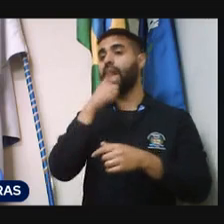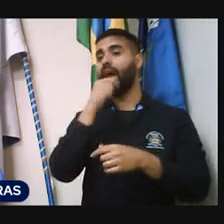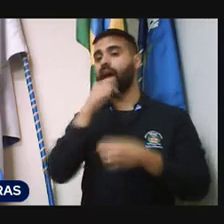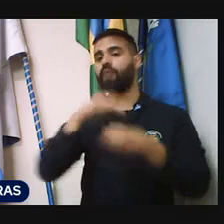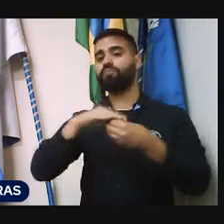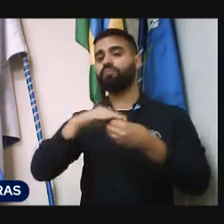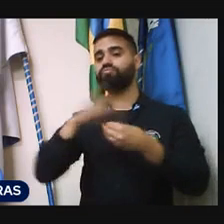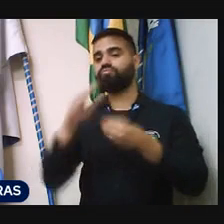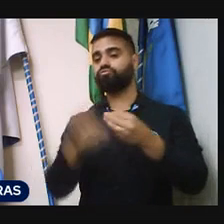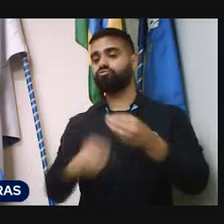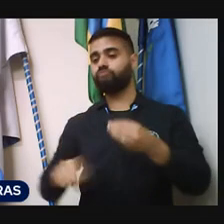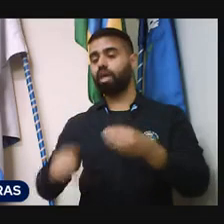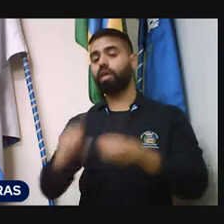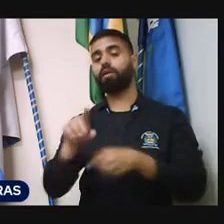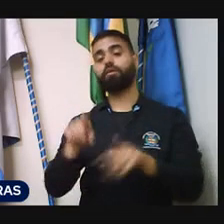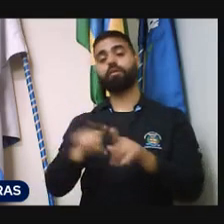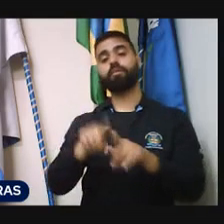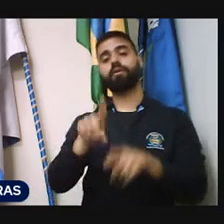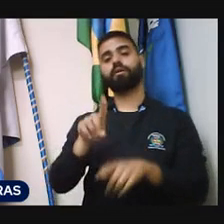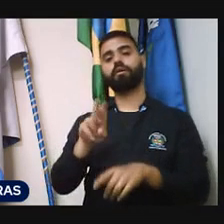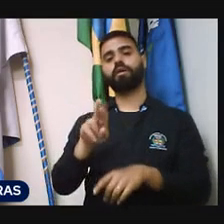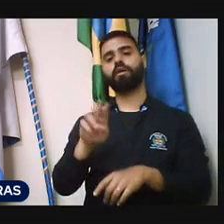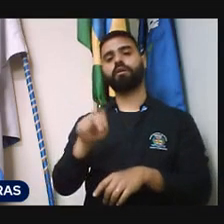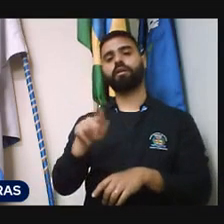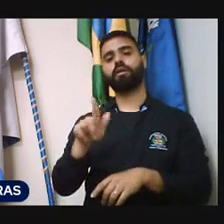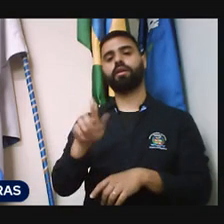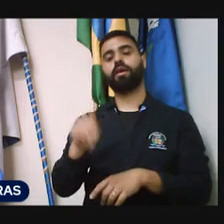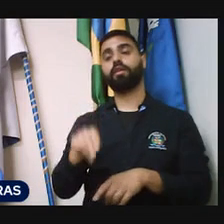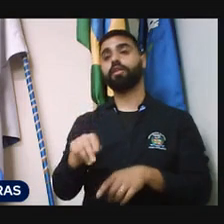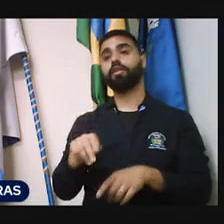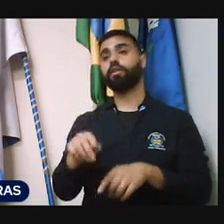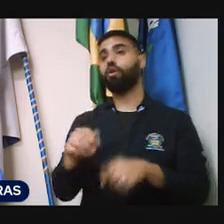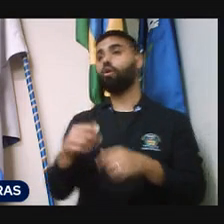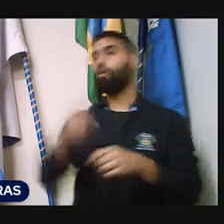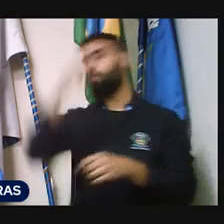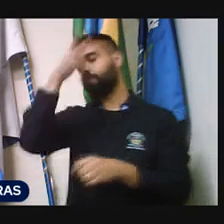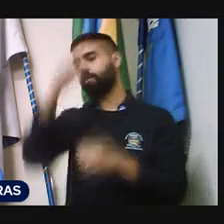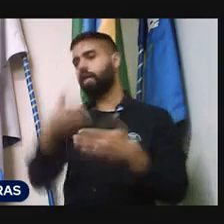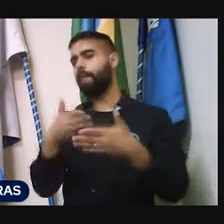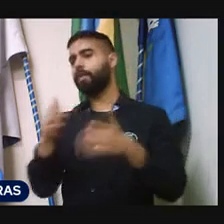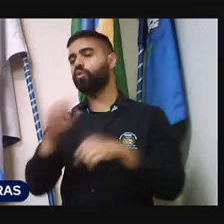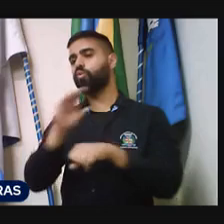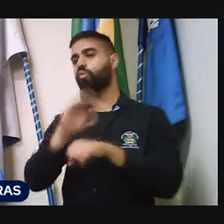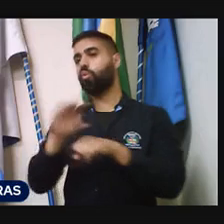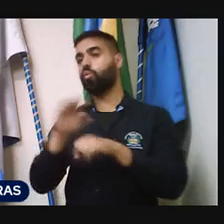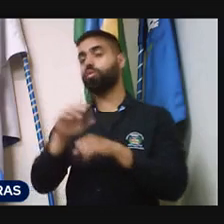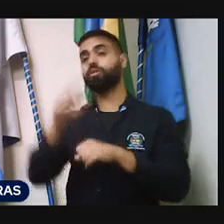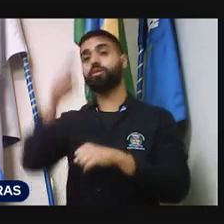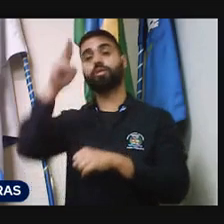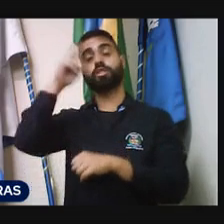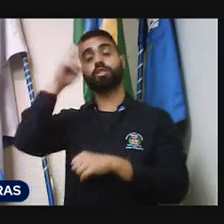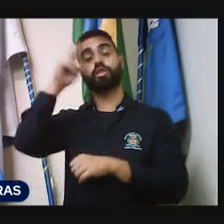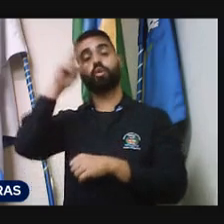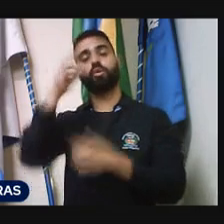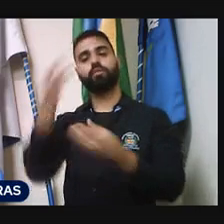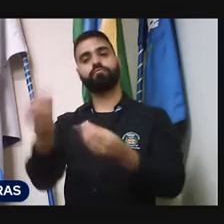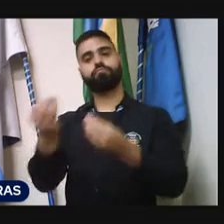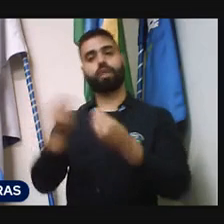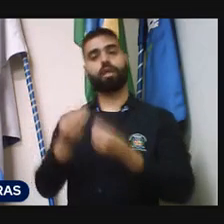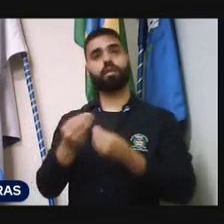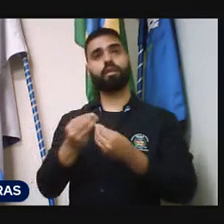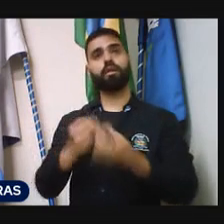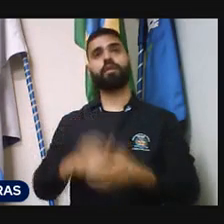esgoto lixo e drenagem é o prefeito Fernandinho Gracie abriu esse concurso na segunda-feira vão ser entregue